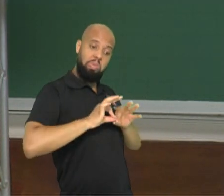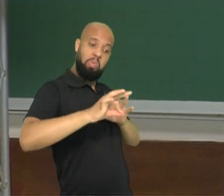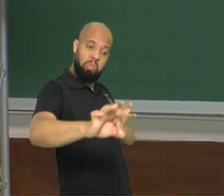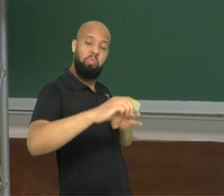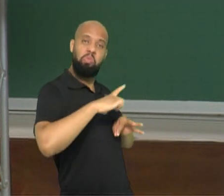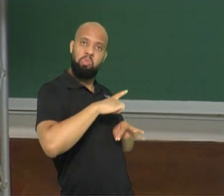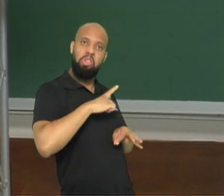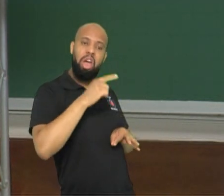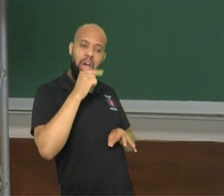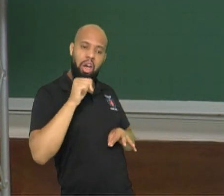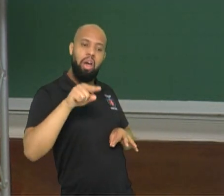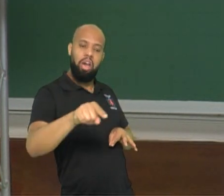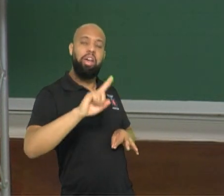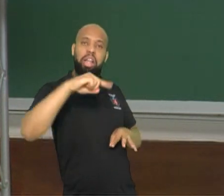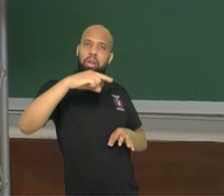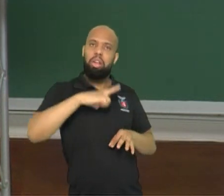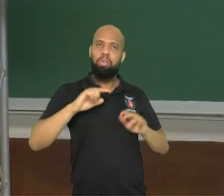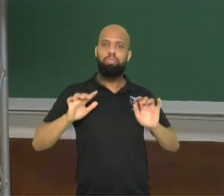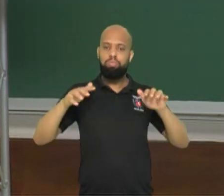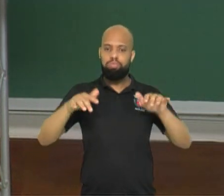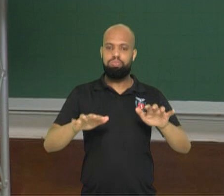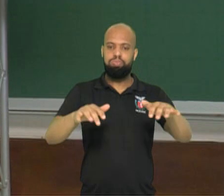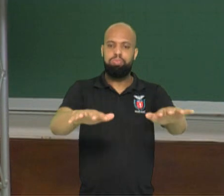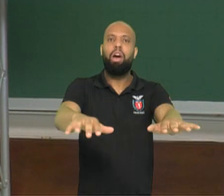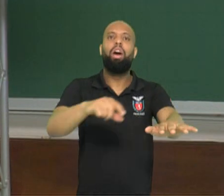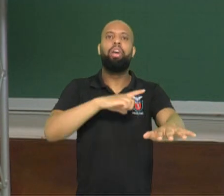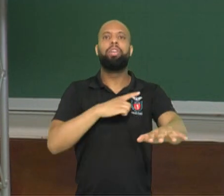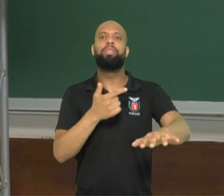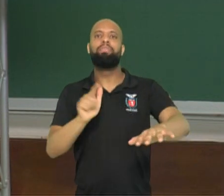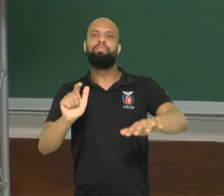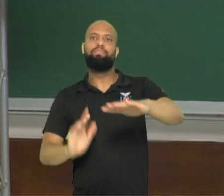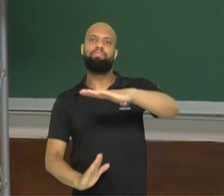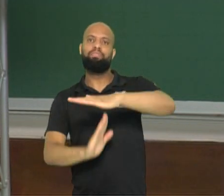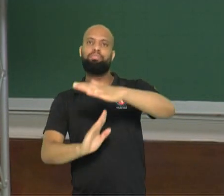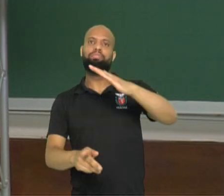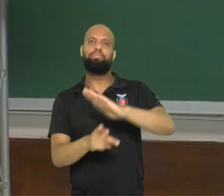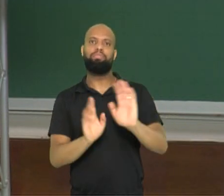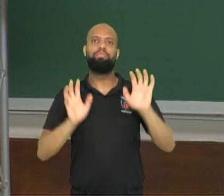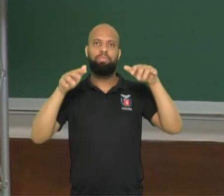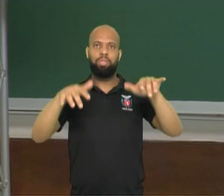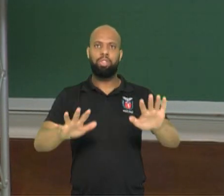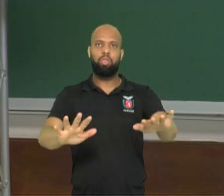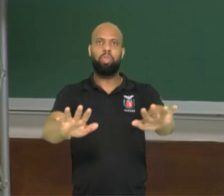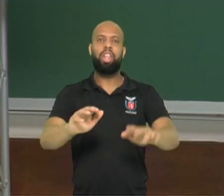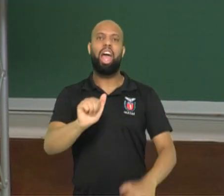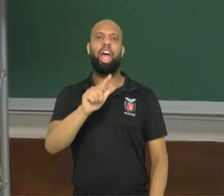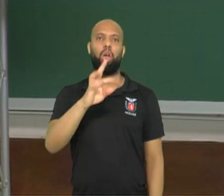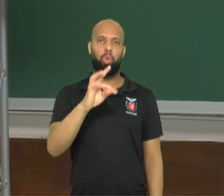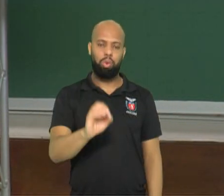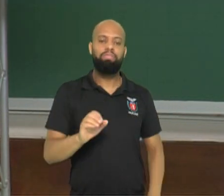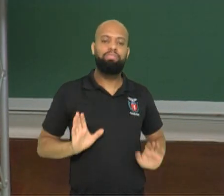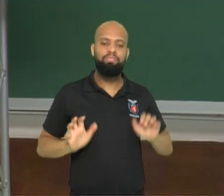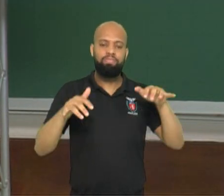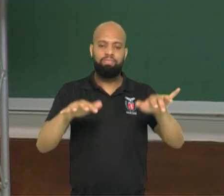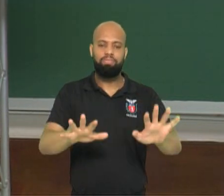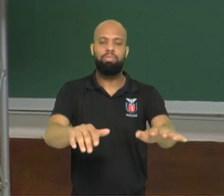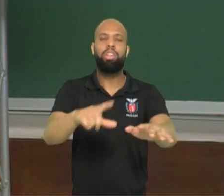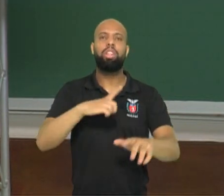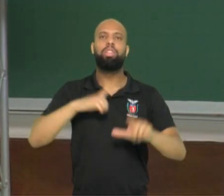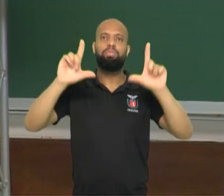sobe novamente durante a hora, até atingir o outro ponto da maré alta, vai diminuindo novamente,